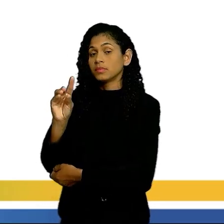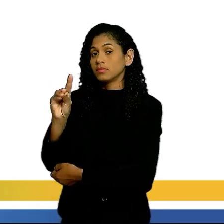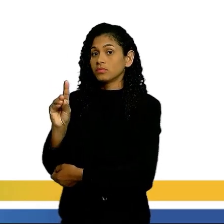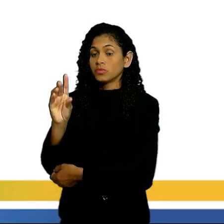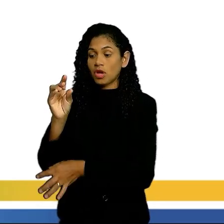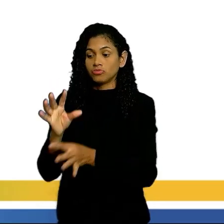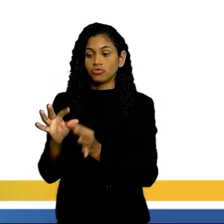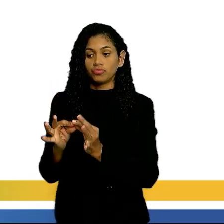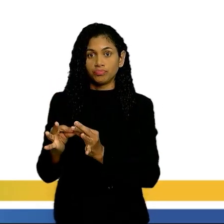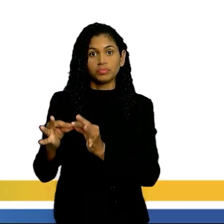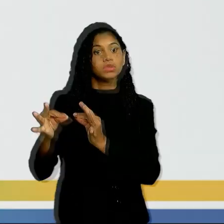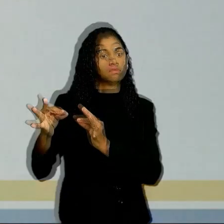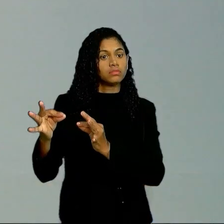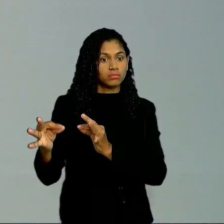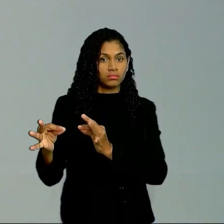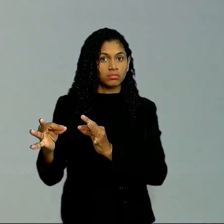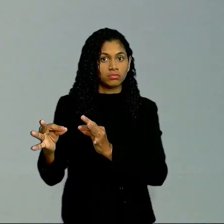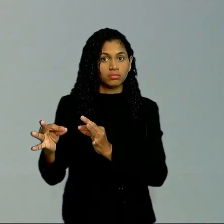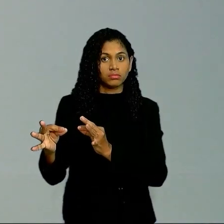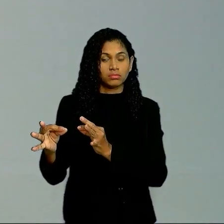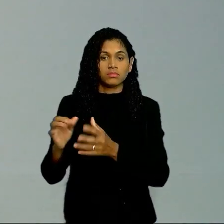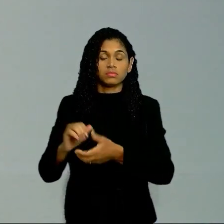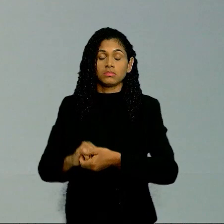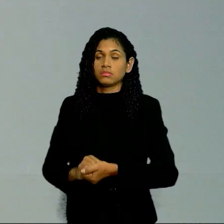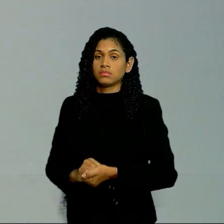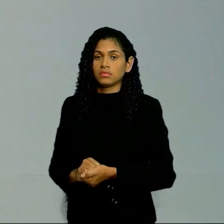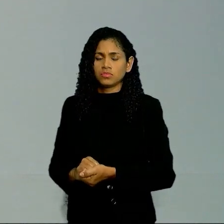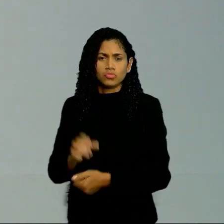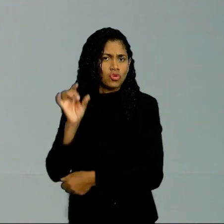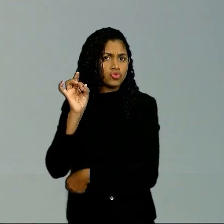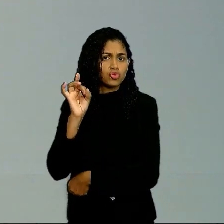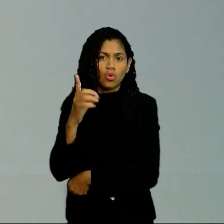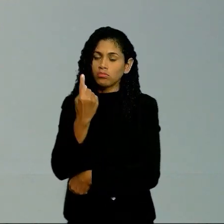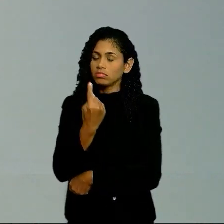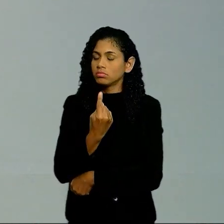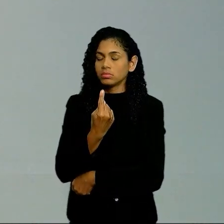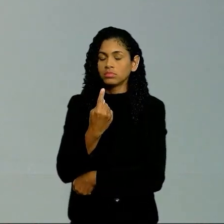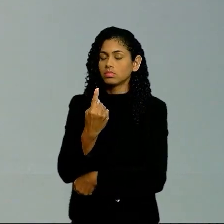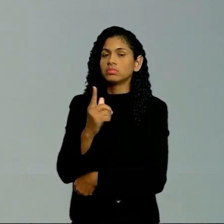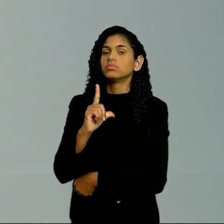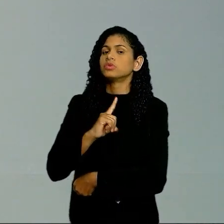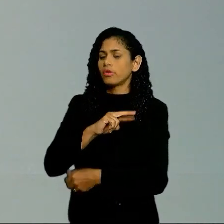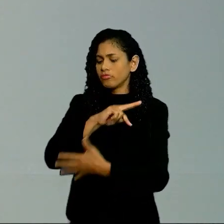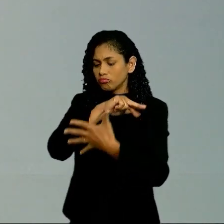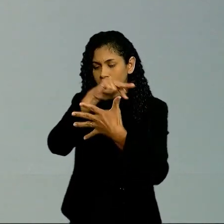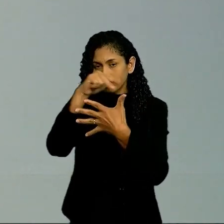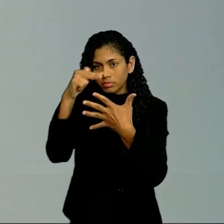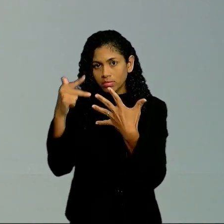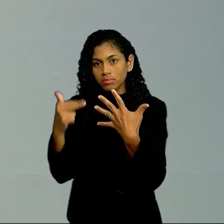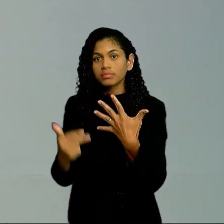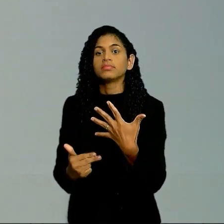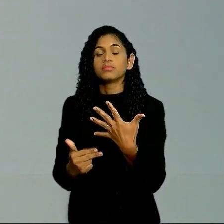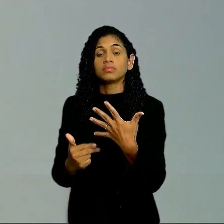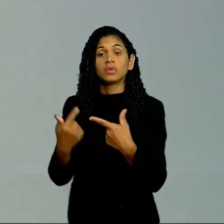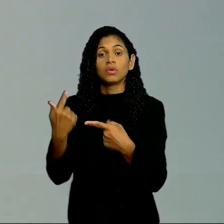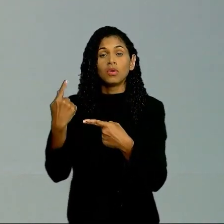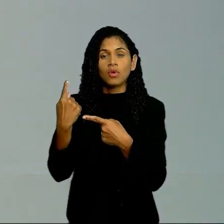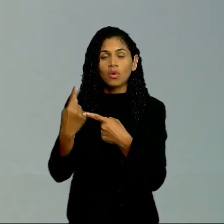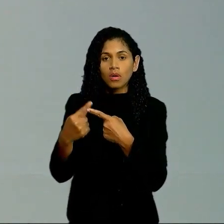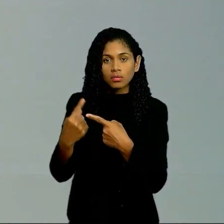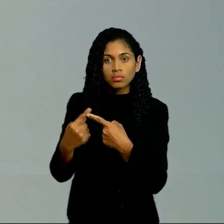medida. Então nós temos aí não só uma unidade, mas nós temos várias, porque cada uma